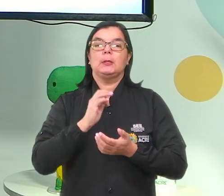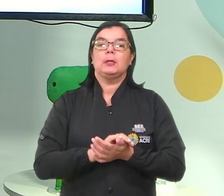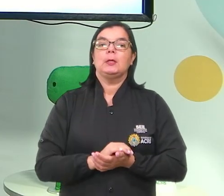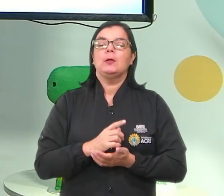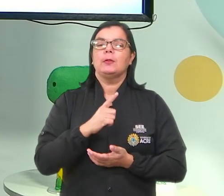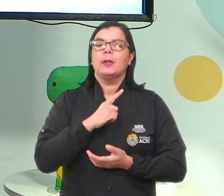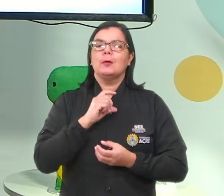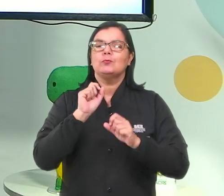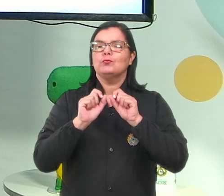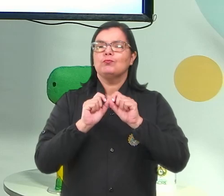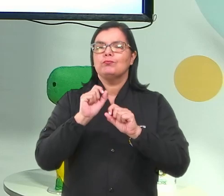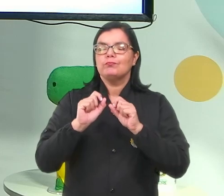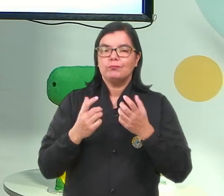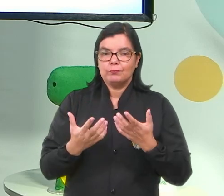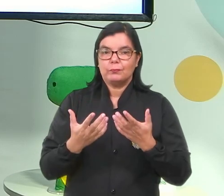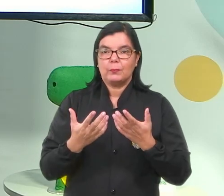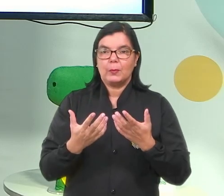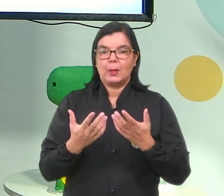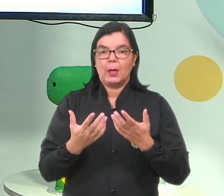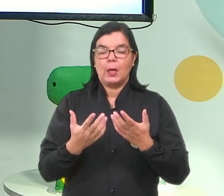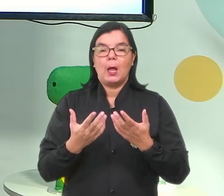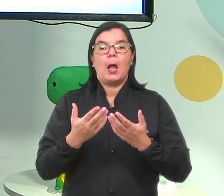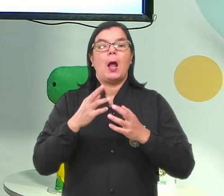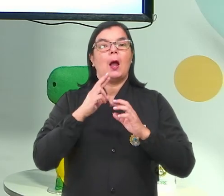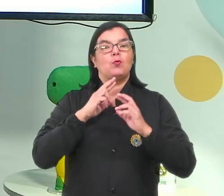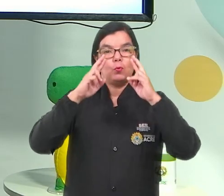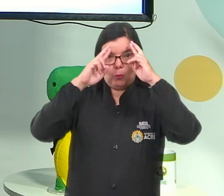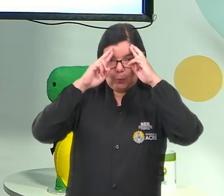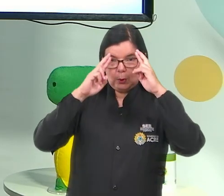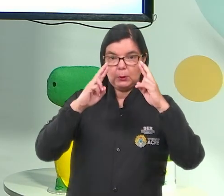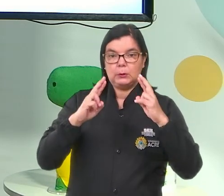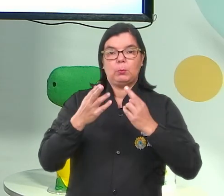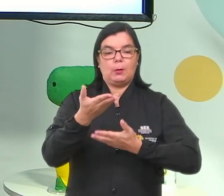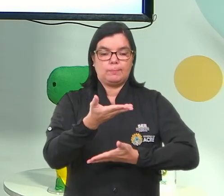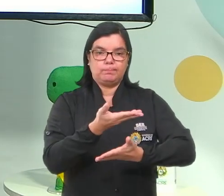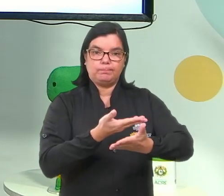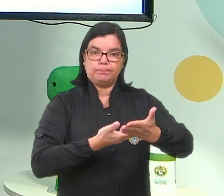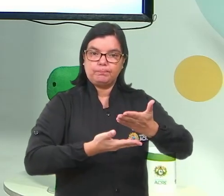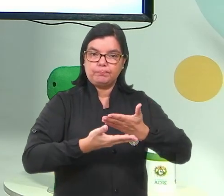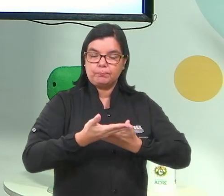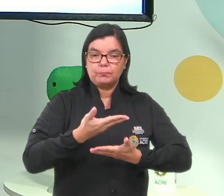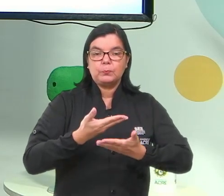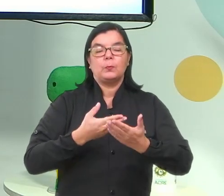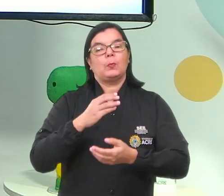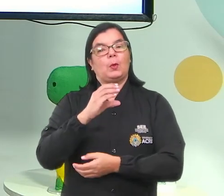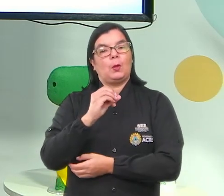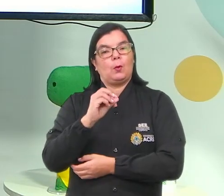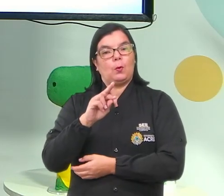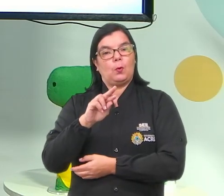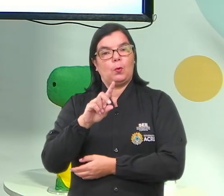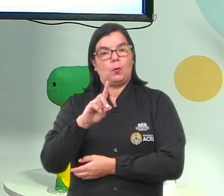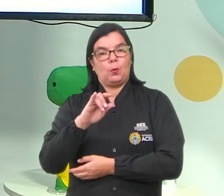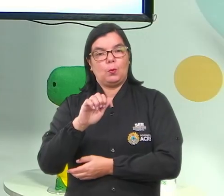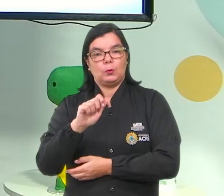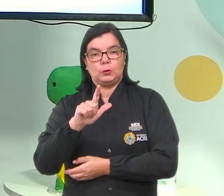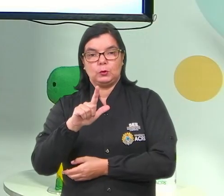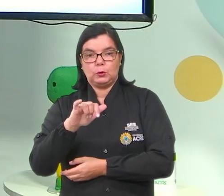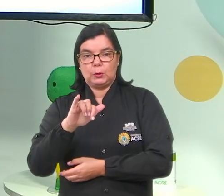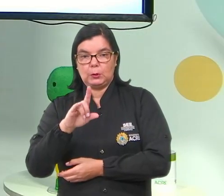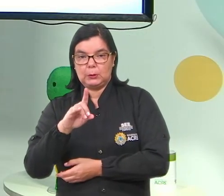nós vamos trabalhar a cordialidade, aliás, nós podemos entender a cordialidade, digamos